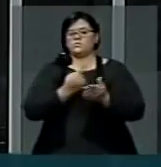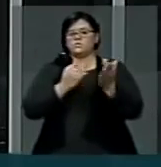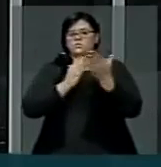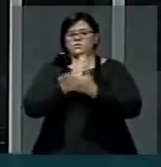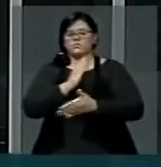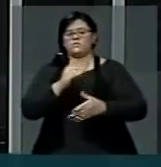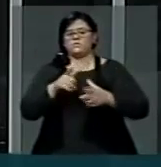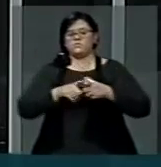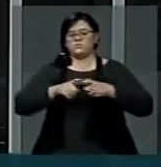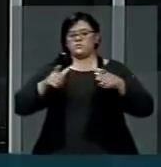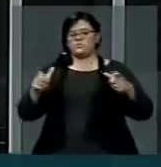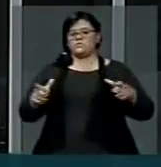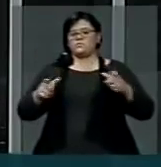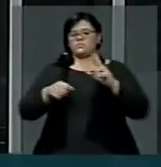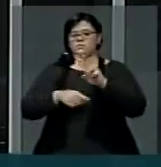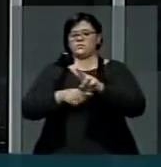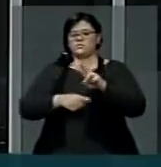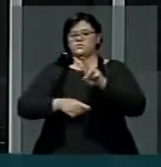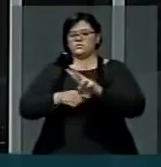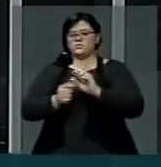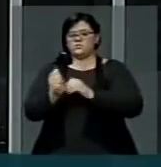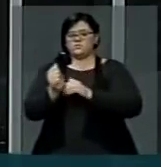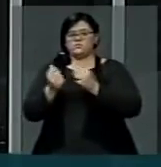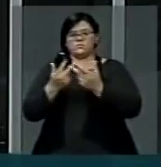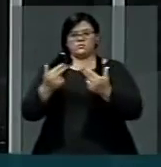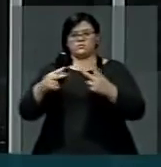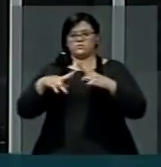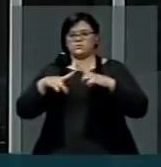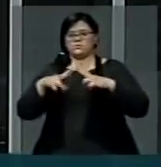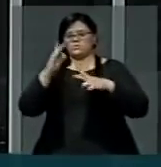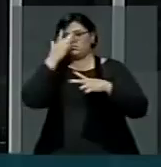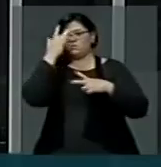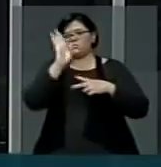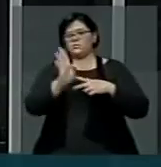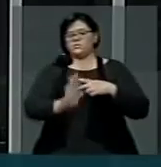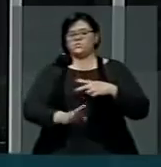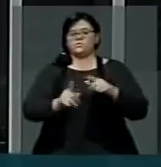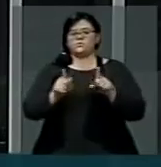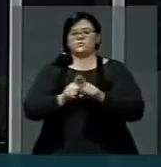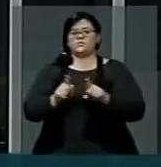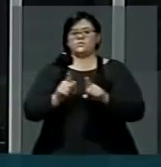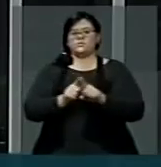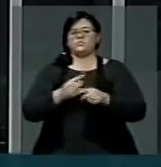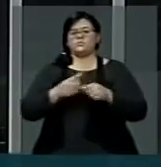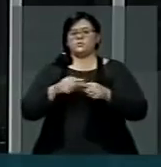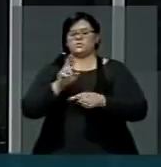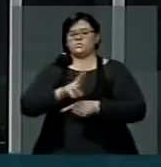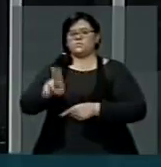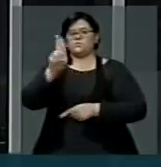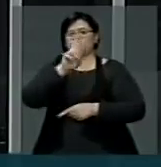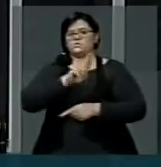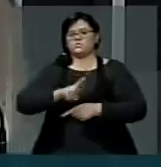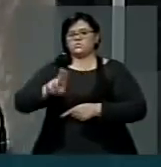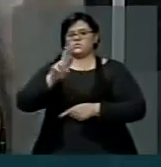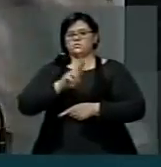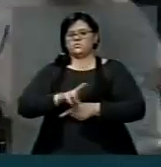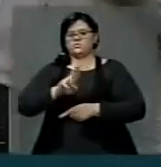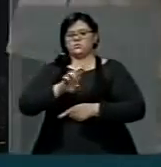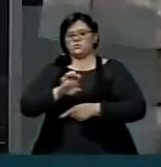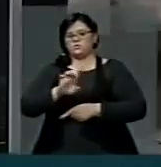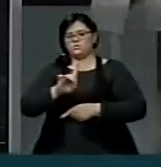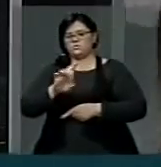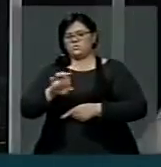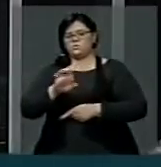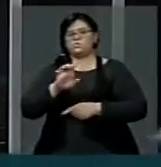para ampliarmos a proteção à privacidade dos brasileiros que utilizam a rede de